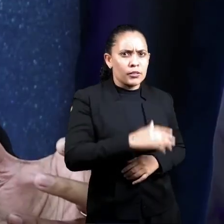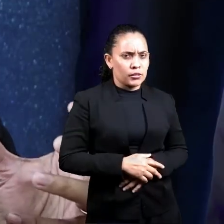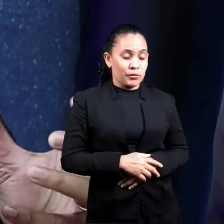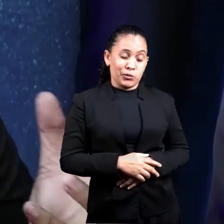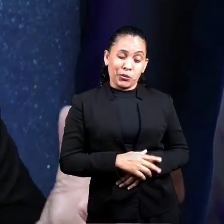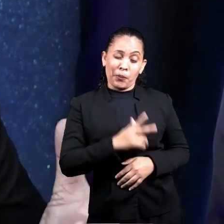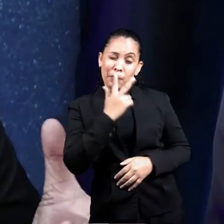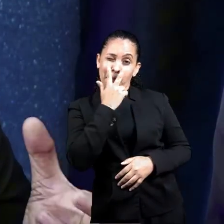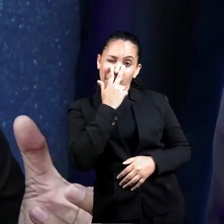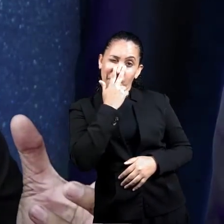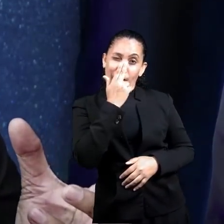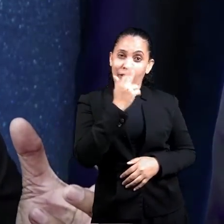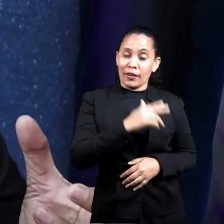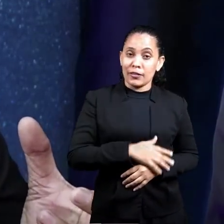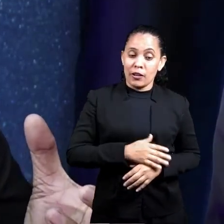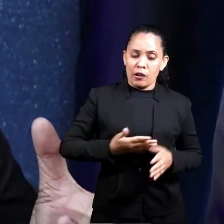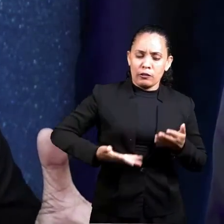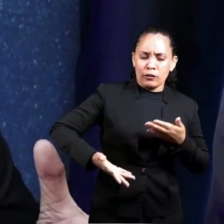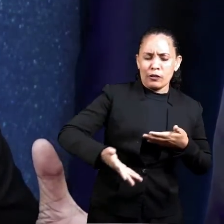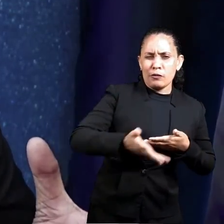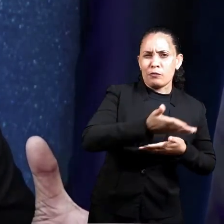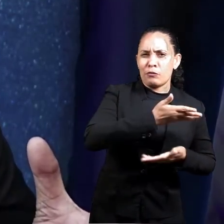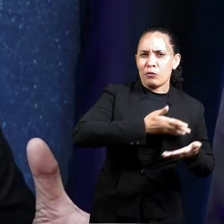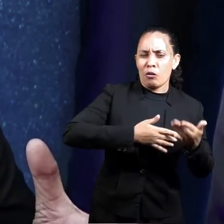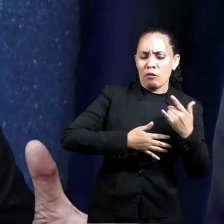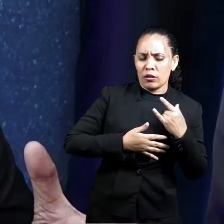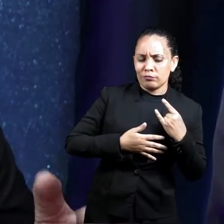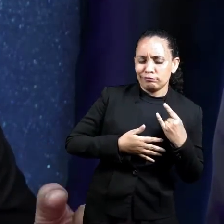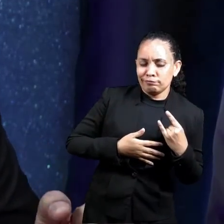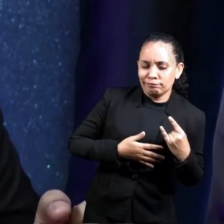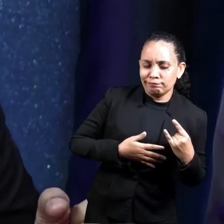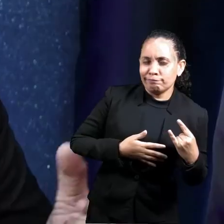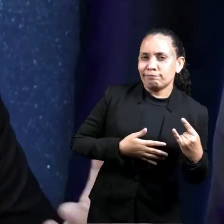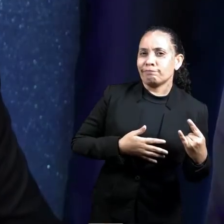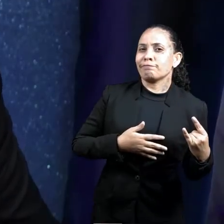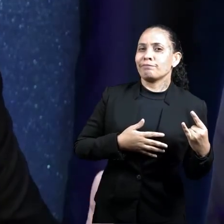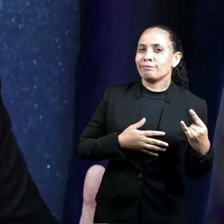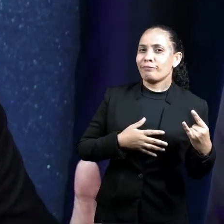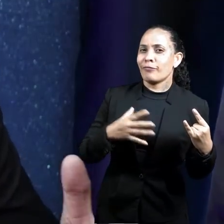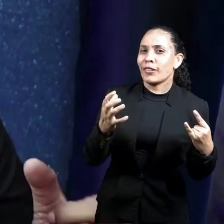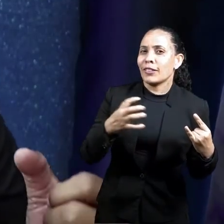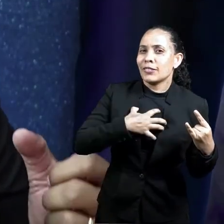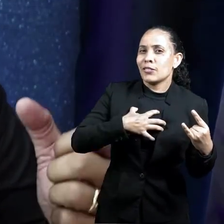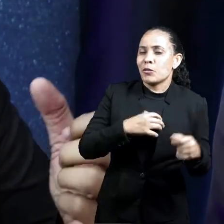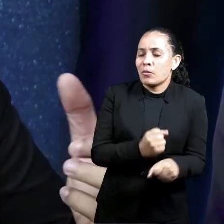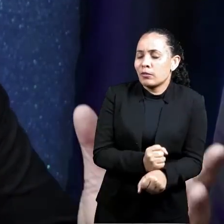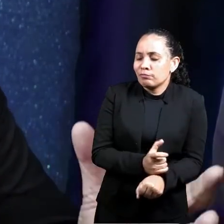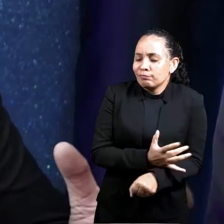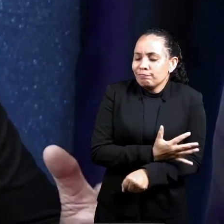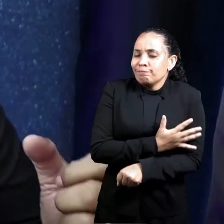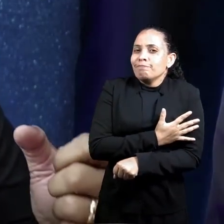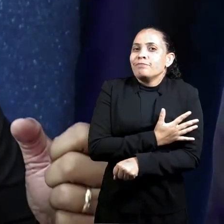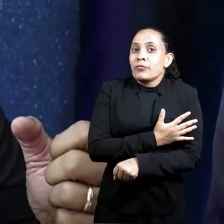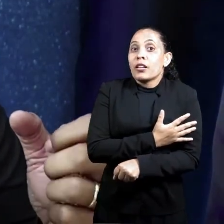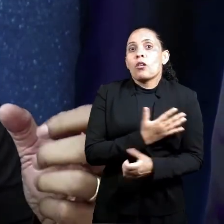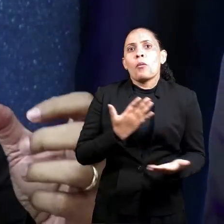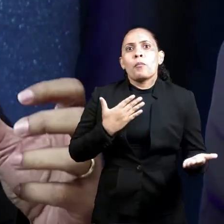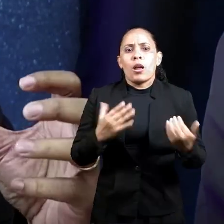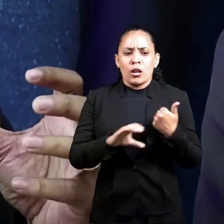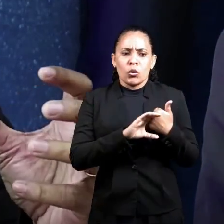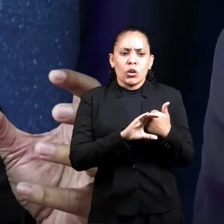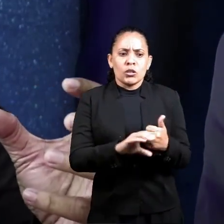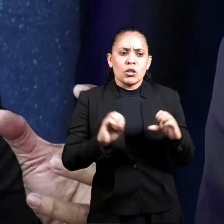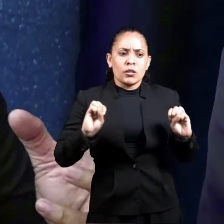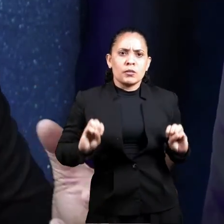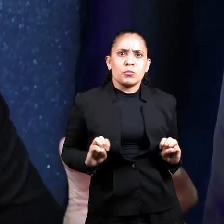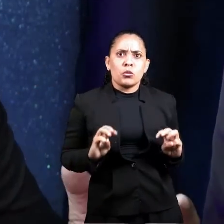coisa envolve a pessoa se confunde no sentido, por exemplo, com a emoção, com um show, com algo